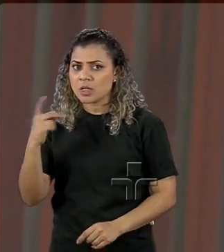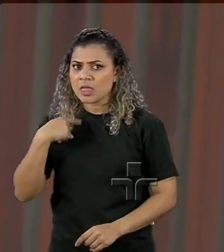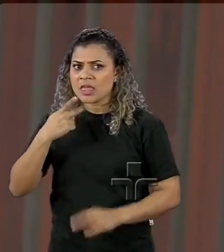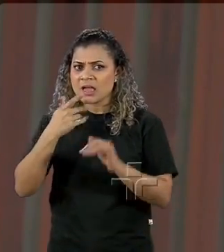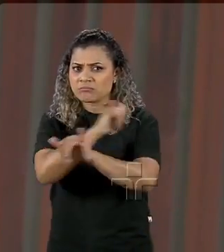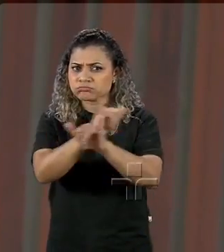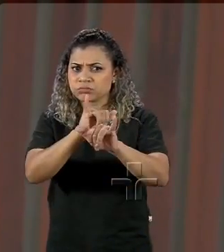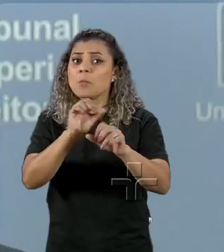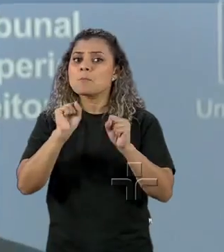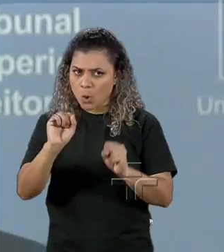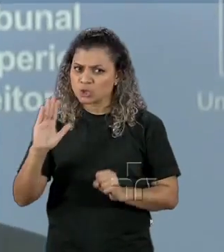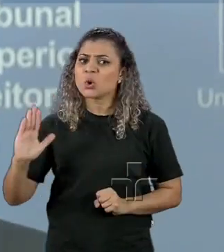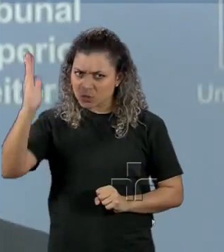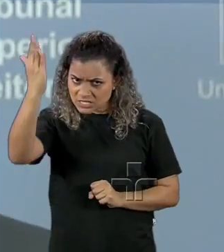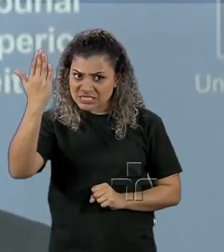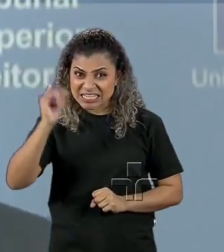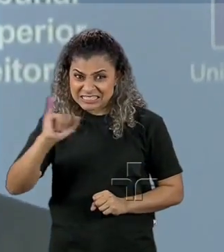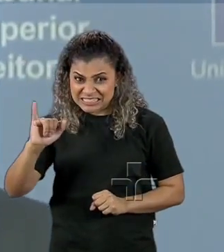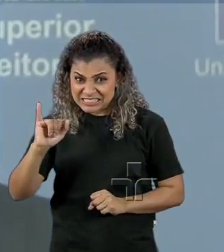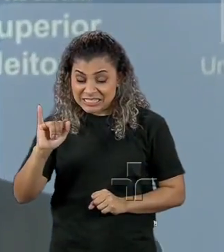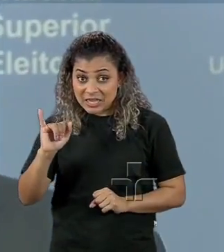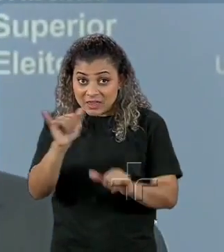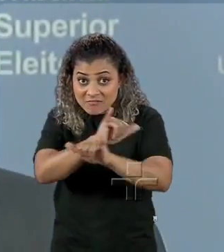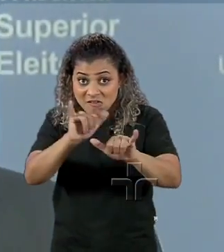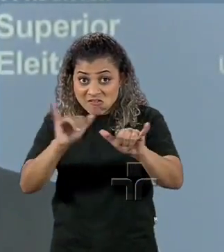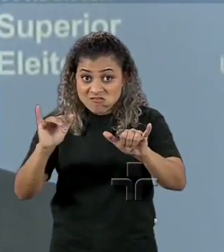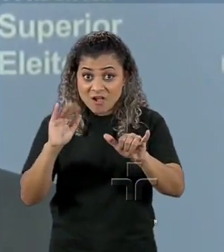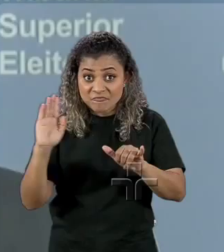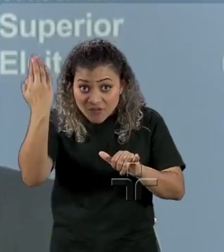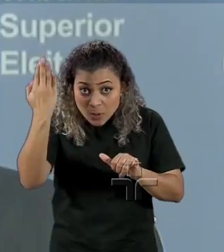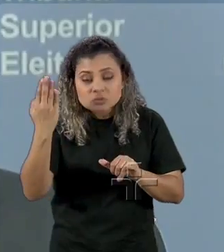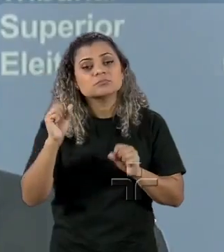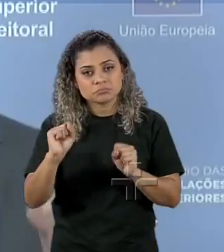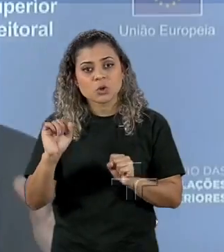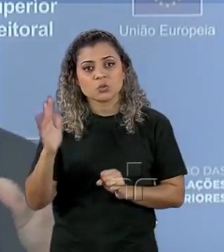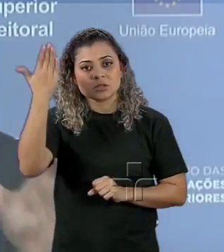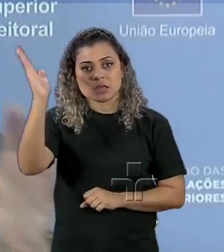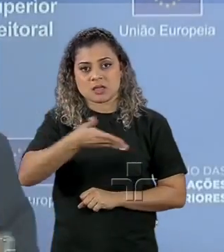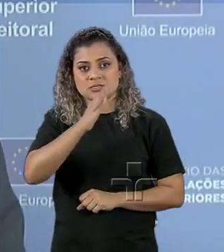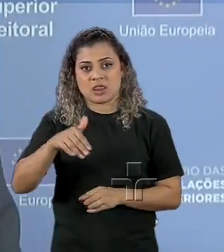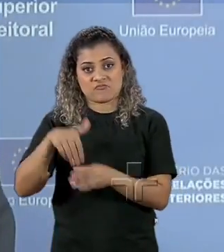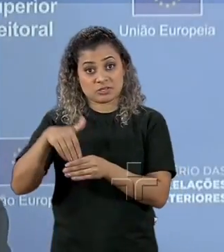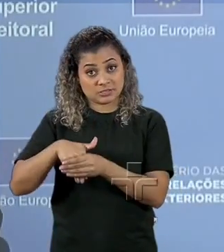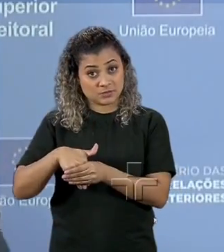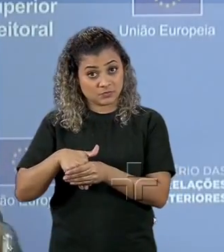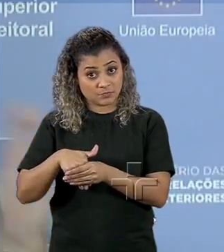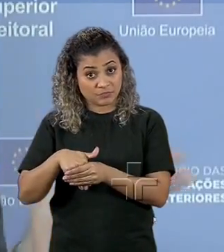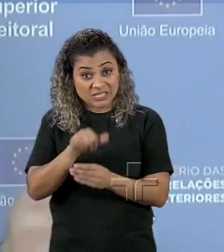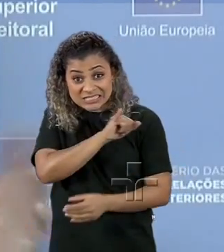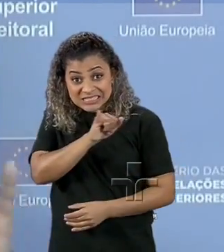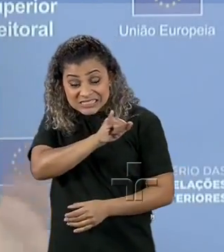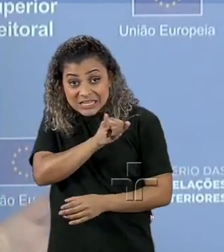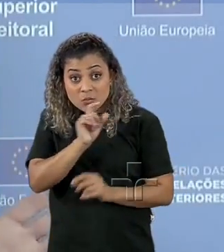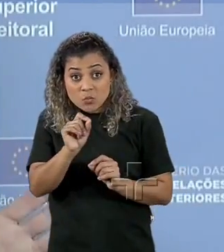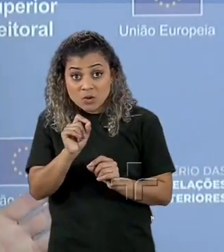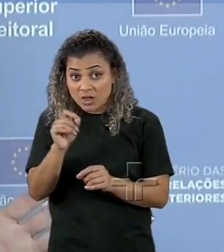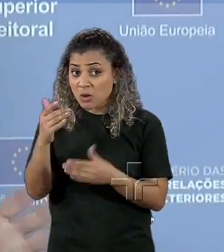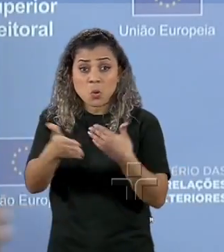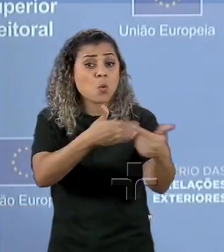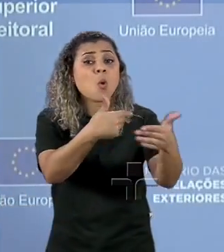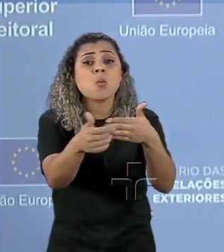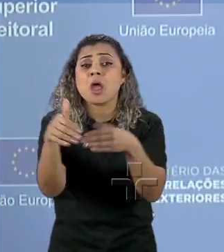poderá anular uma eleição se o resultado for influenciado por fake news. Se o resultado de uma eleição